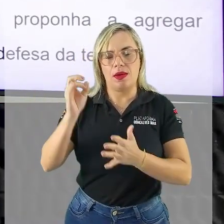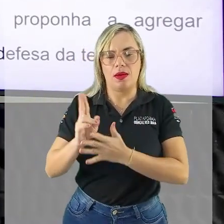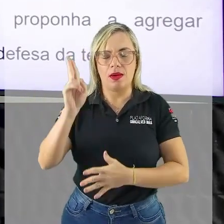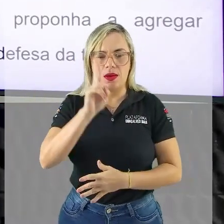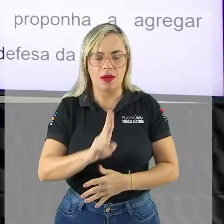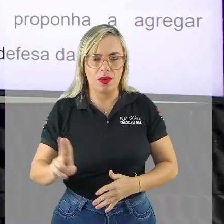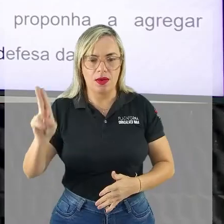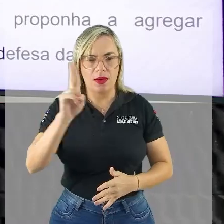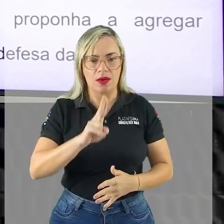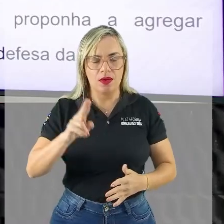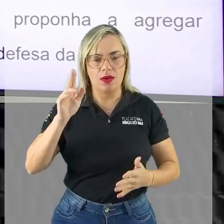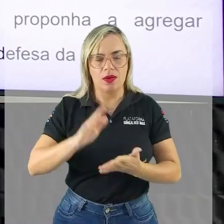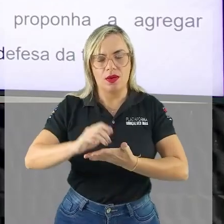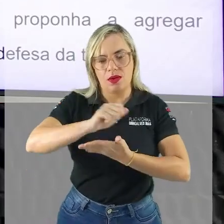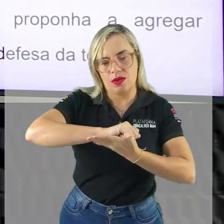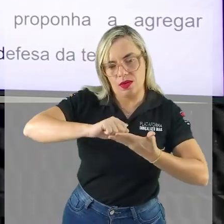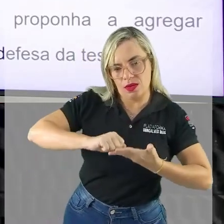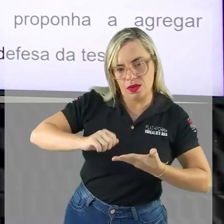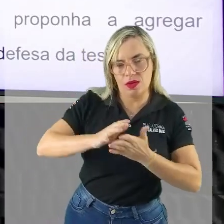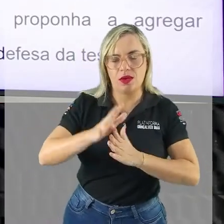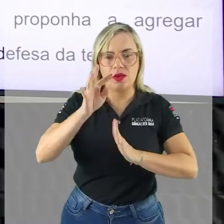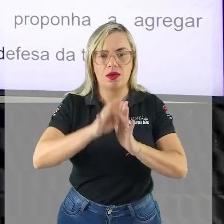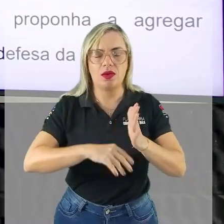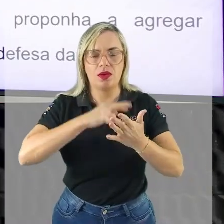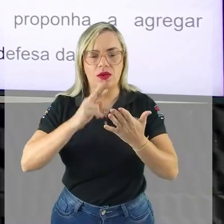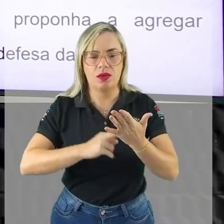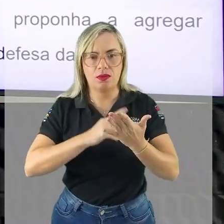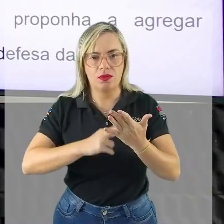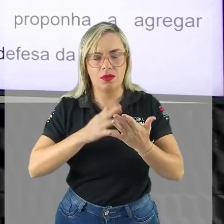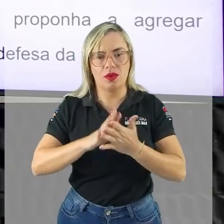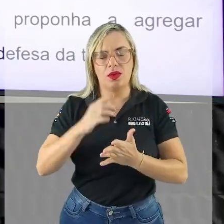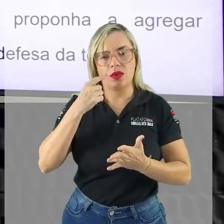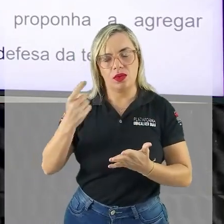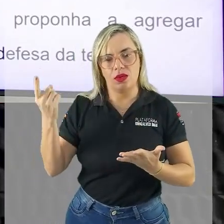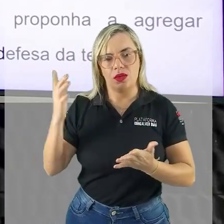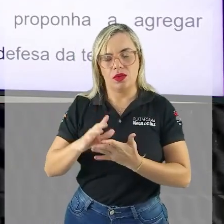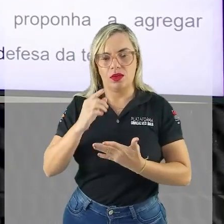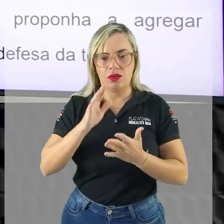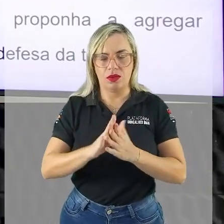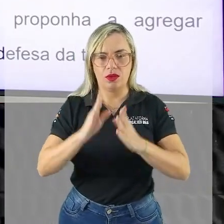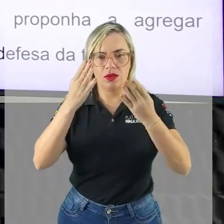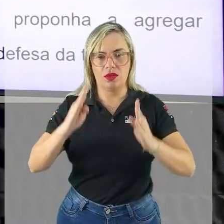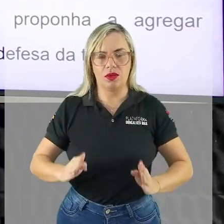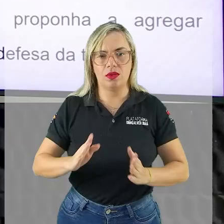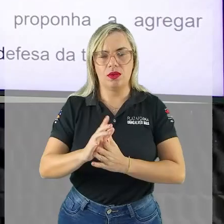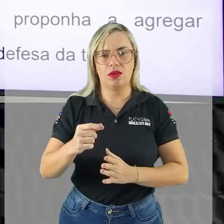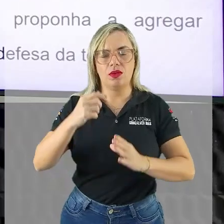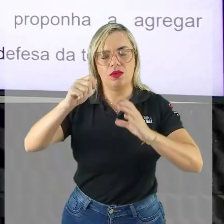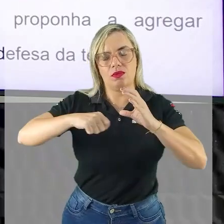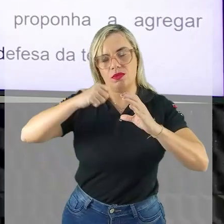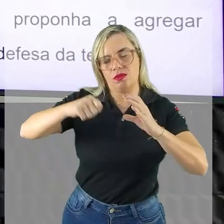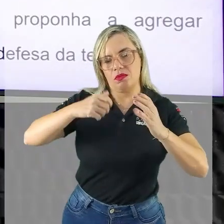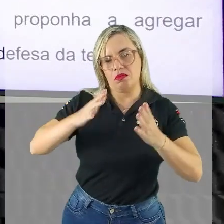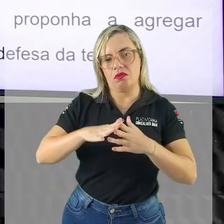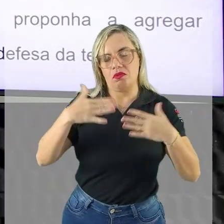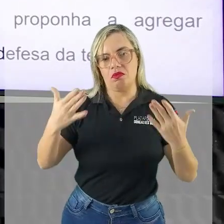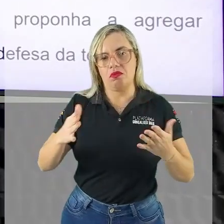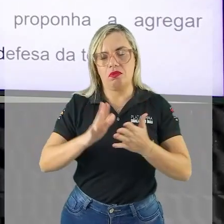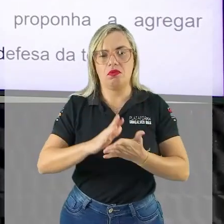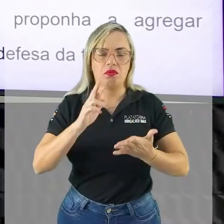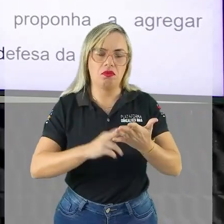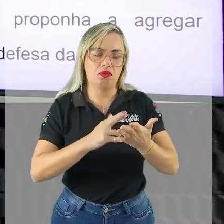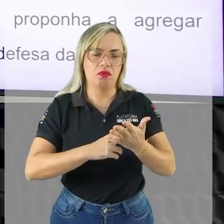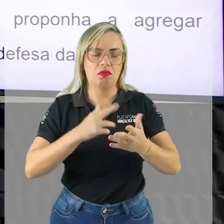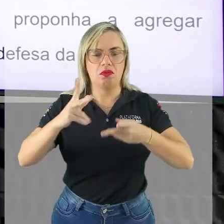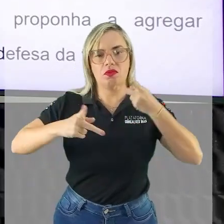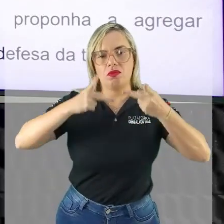sim, na composição do seu texto, tá? Então, analisamos em um vídeo uma redação que